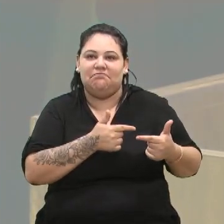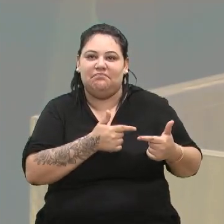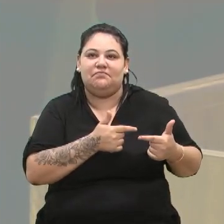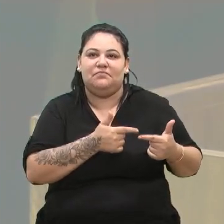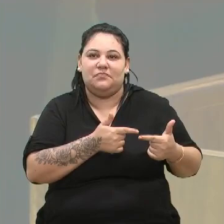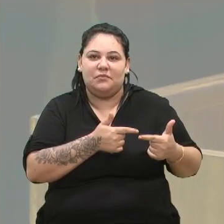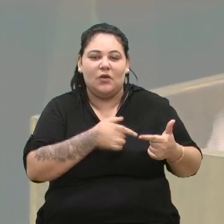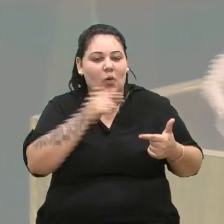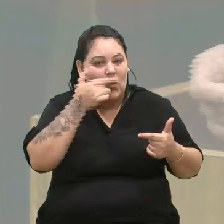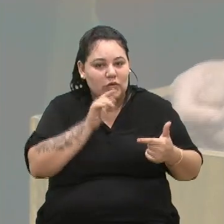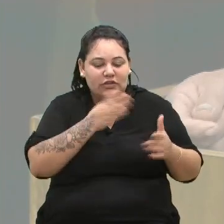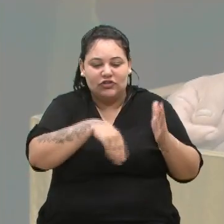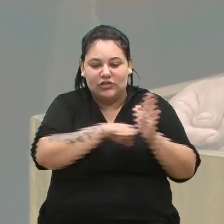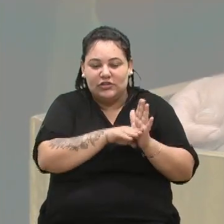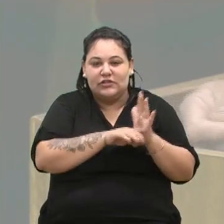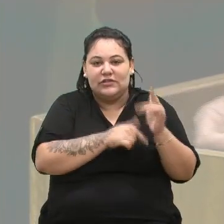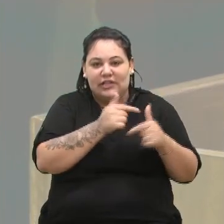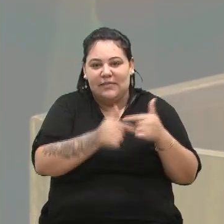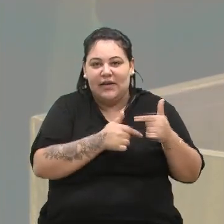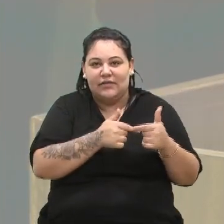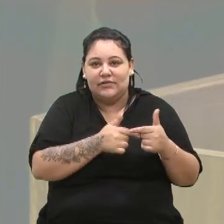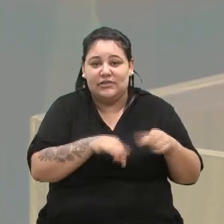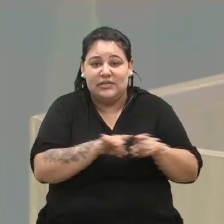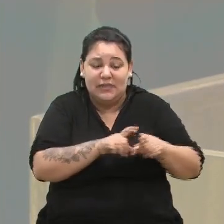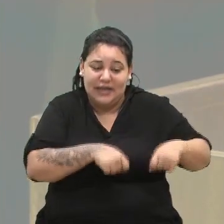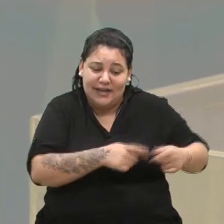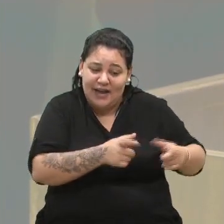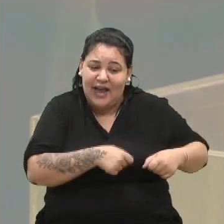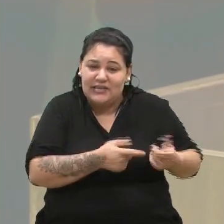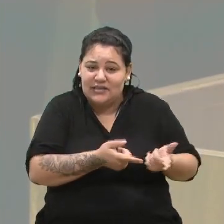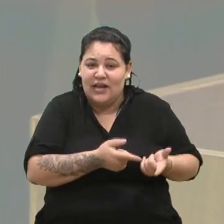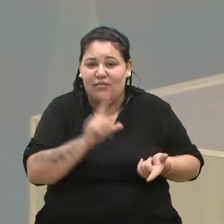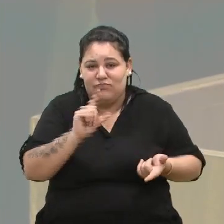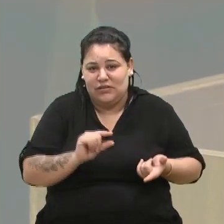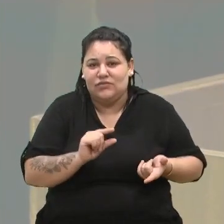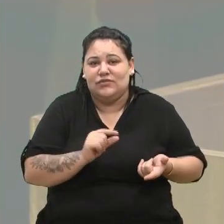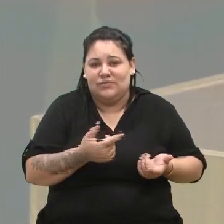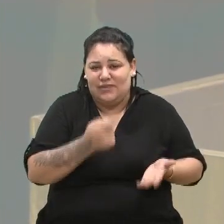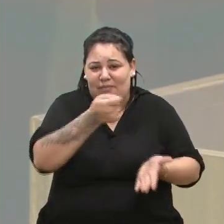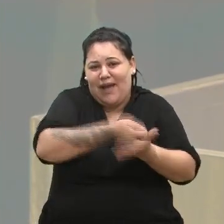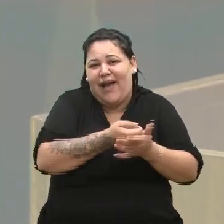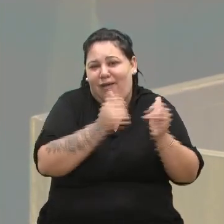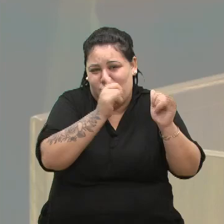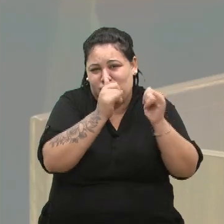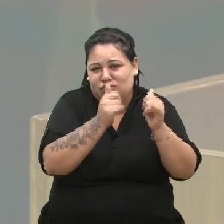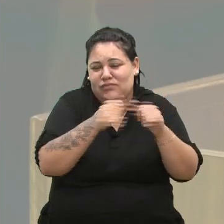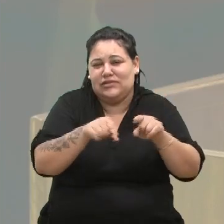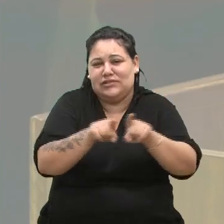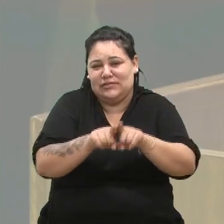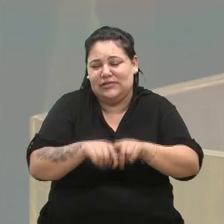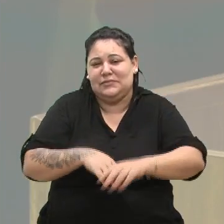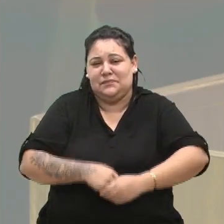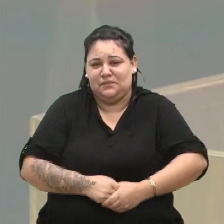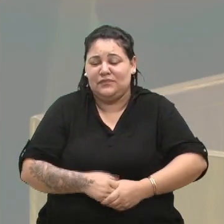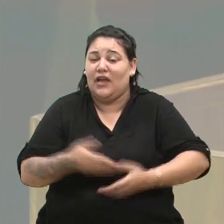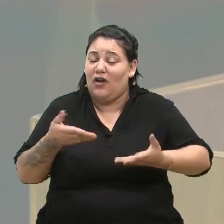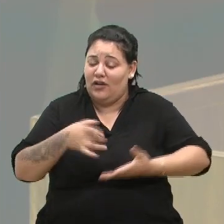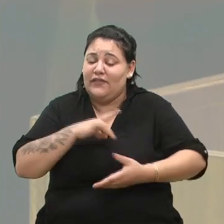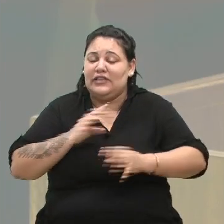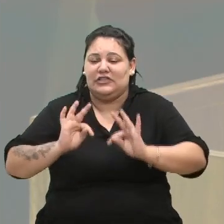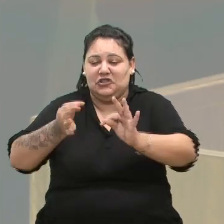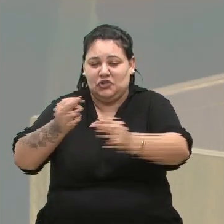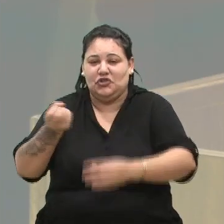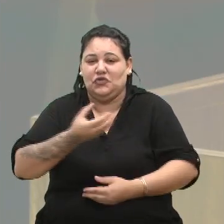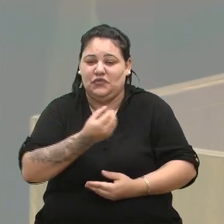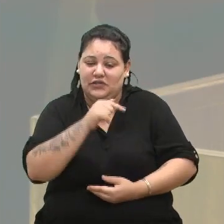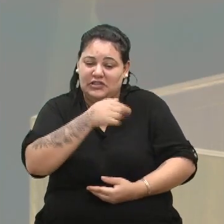possa ir trabalhar e gastar menos, tirar menos de dinheiro do seu bolso, aí com essa novidade que tem em Caxias